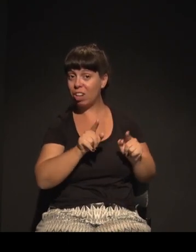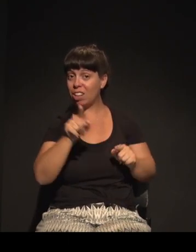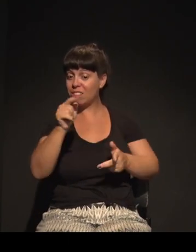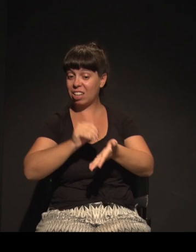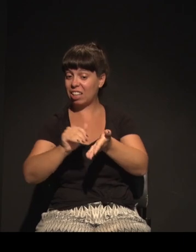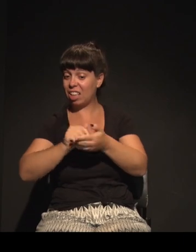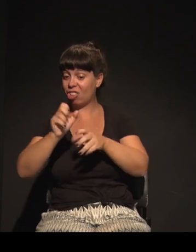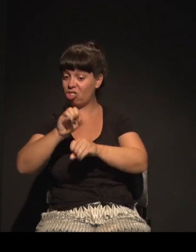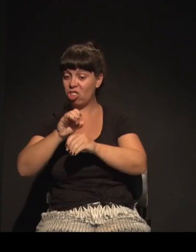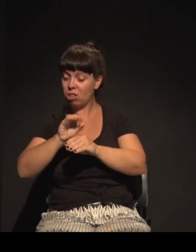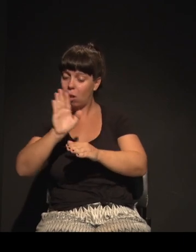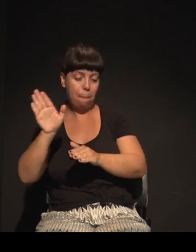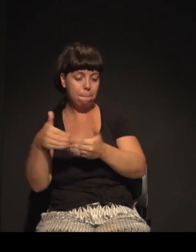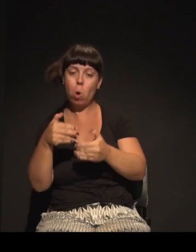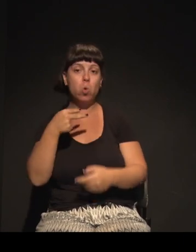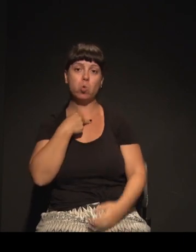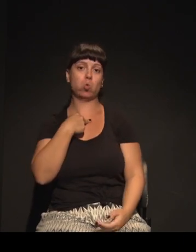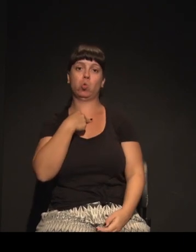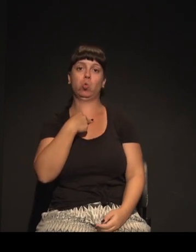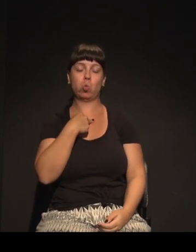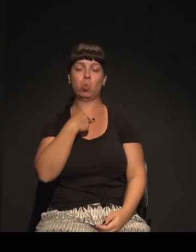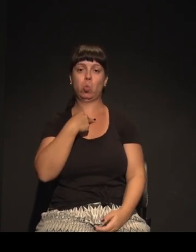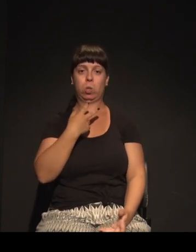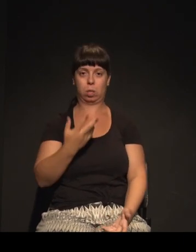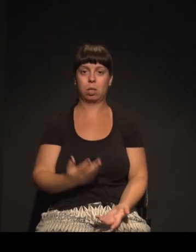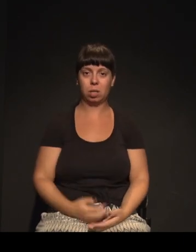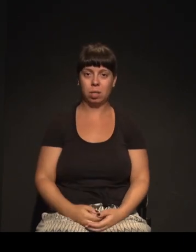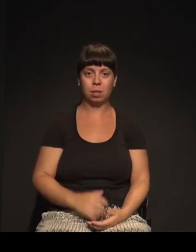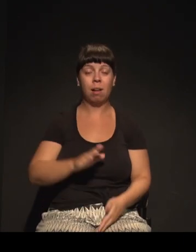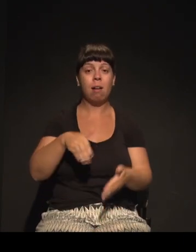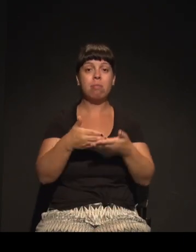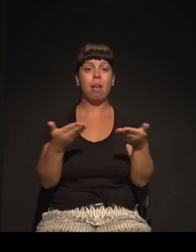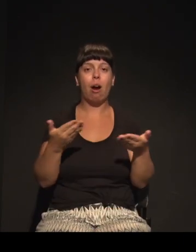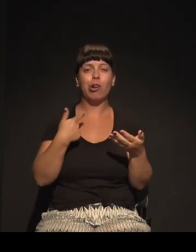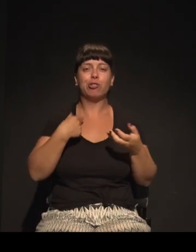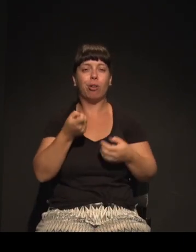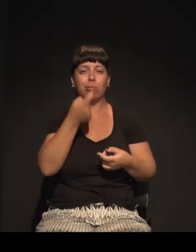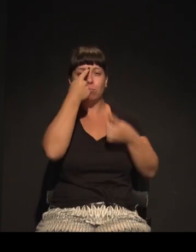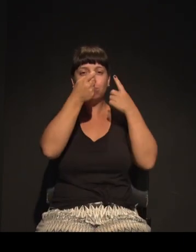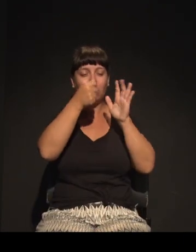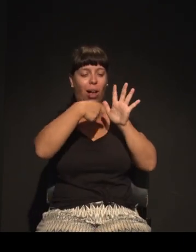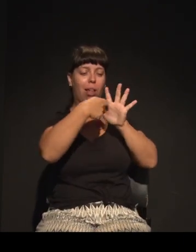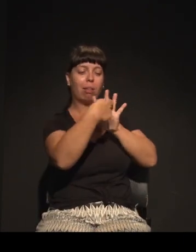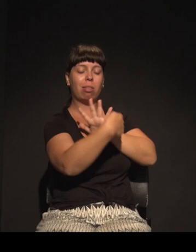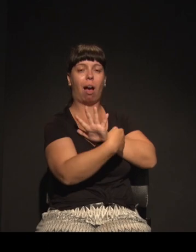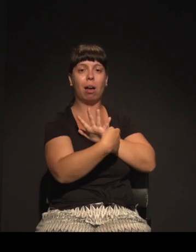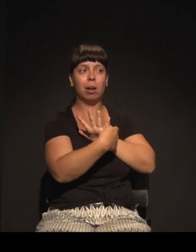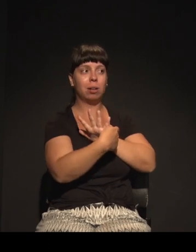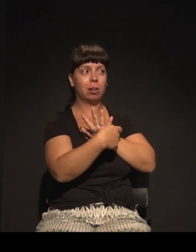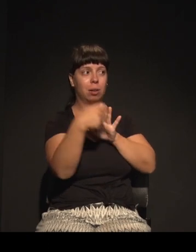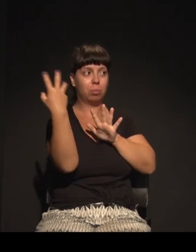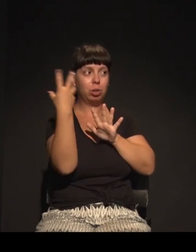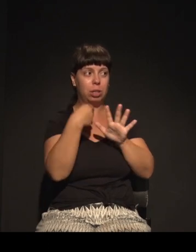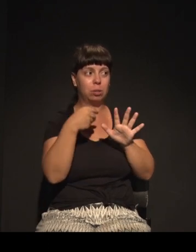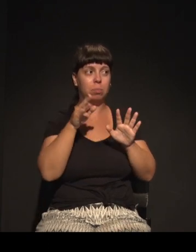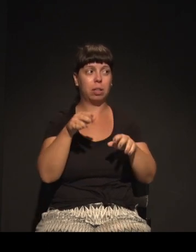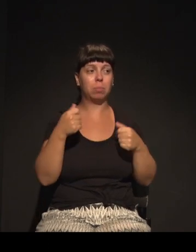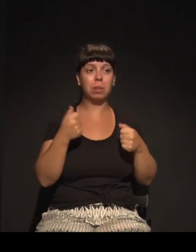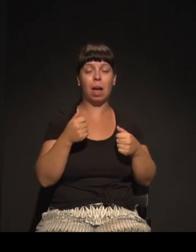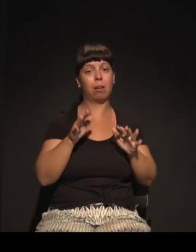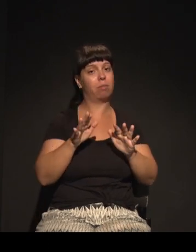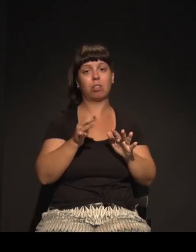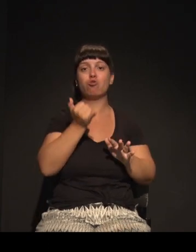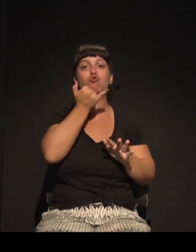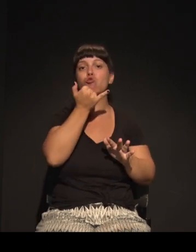secretaria de ensino e até hoje está assim fiz um calendário diferente podia ele é todo bonito mas tinha que seguir as regras